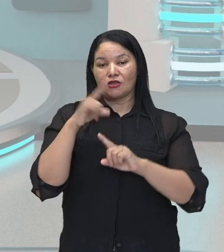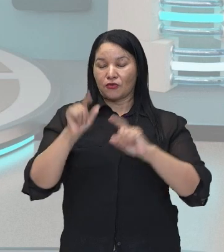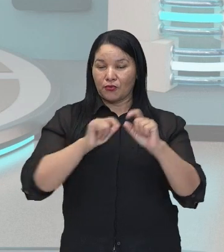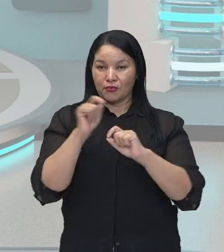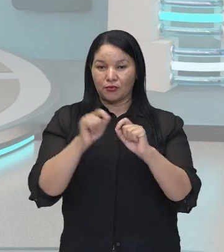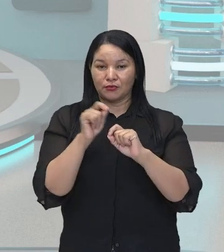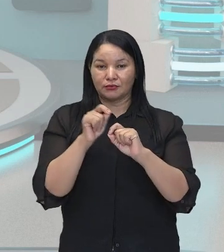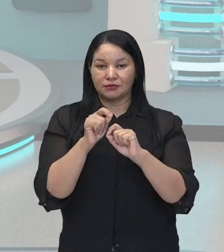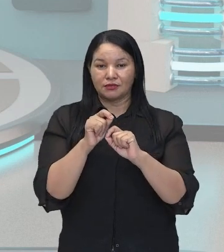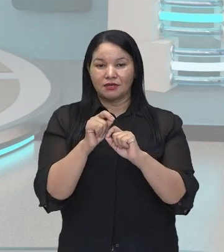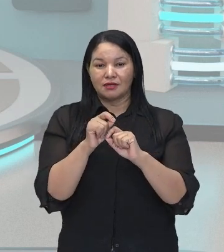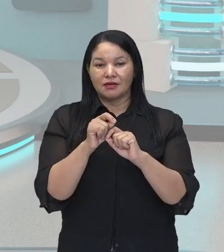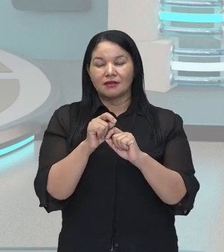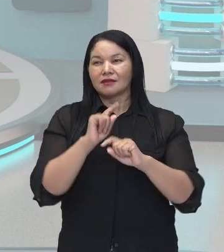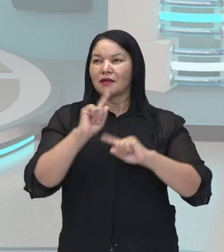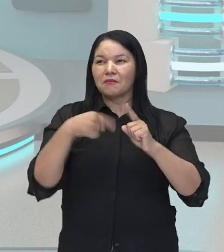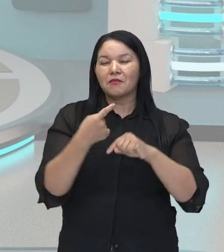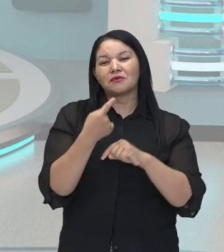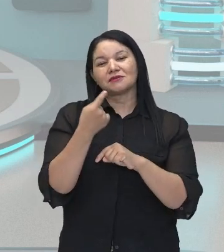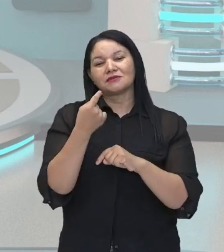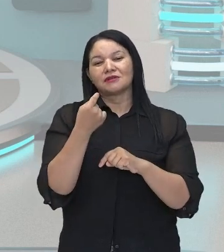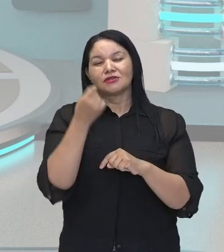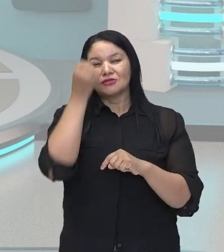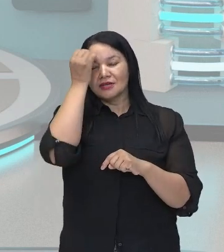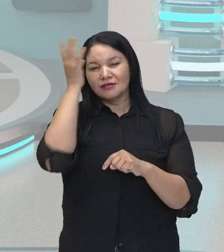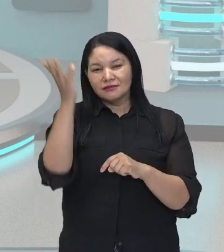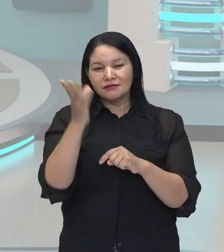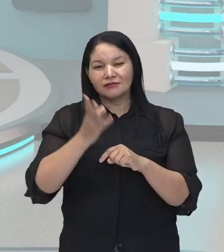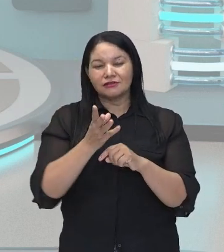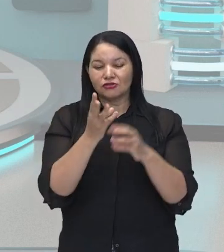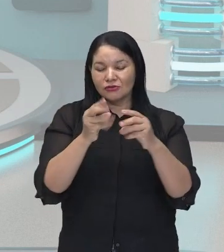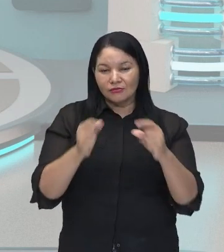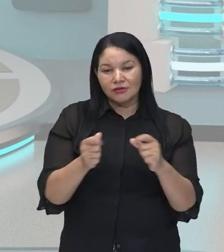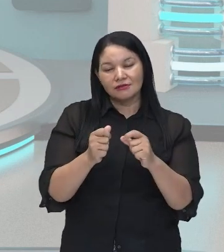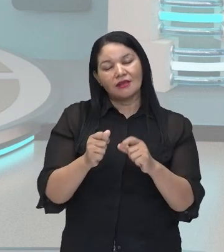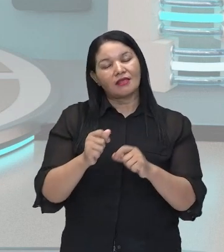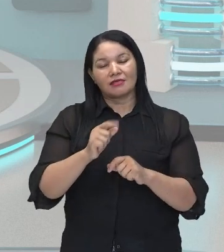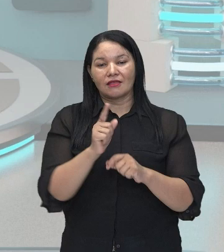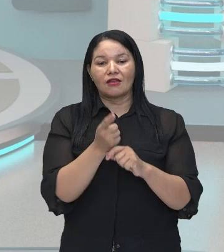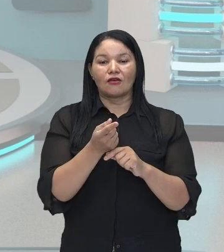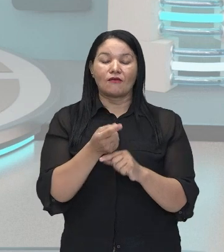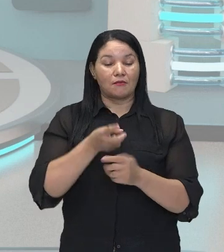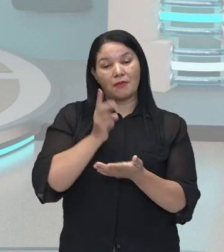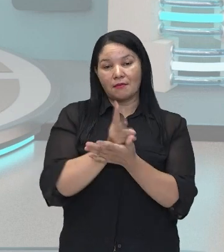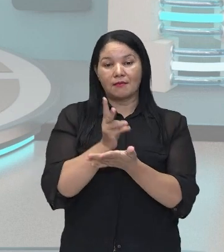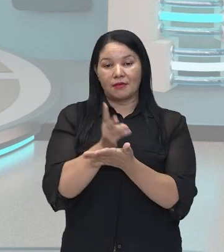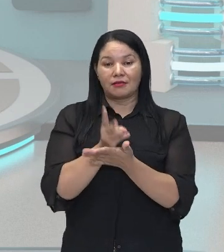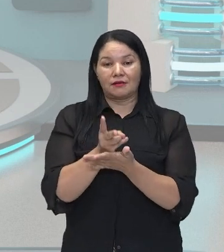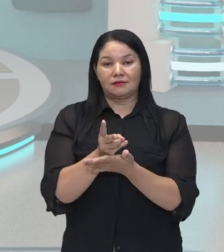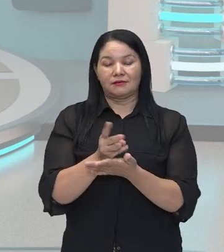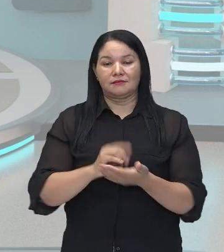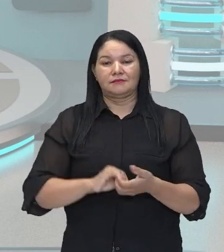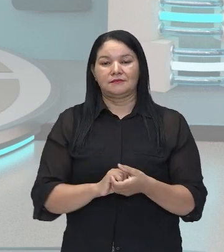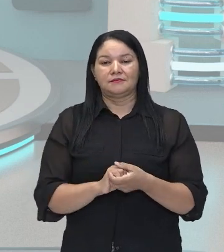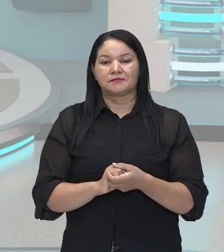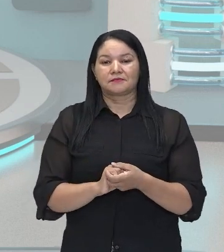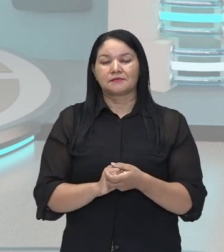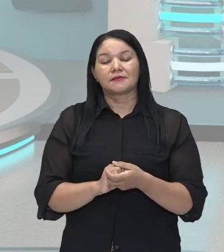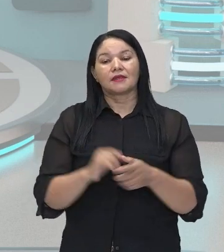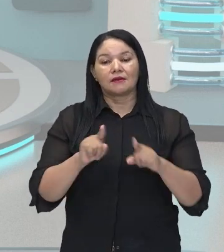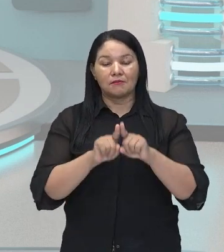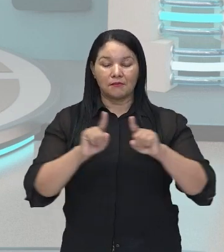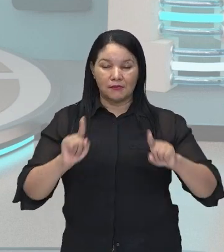ser esquecida, depois iria desaparecer, o que não ocorreu. Então vamos observar as críticas que Monteiro